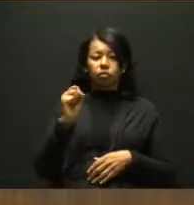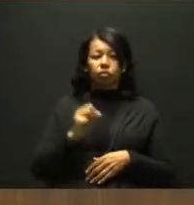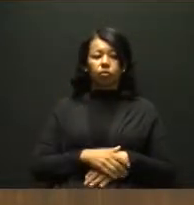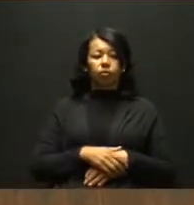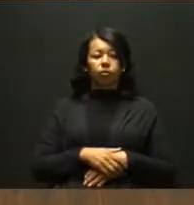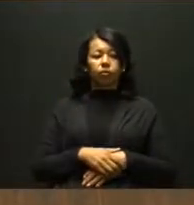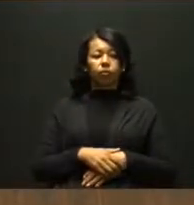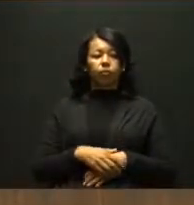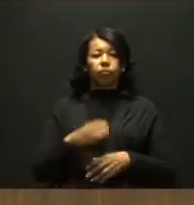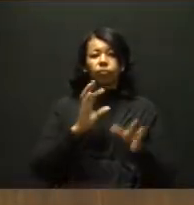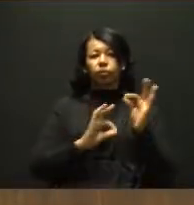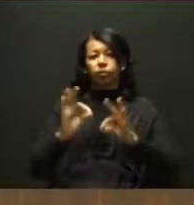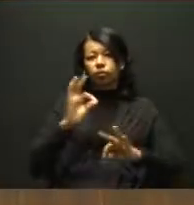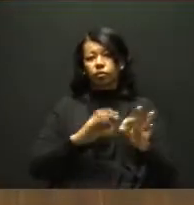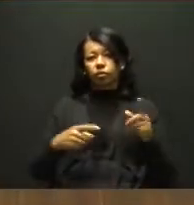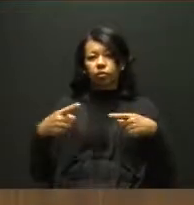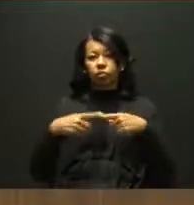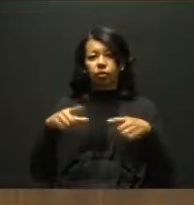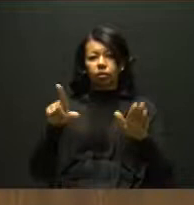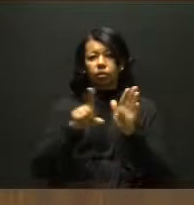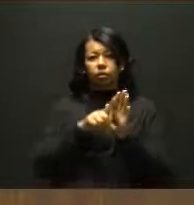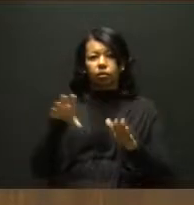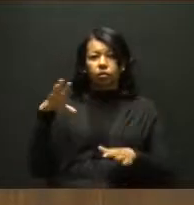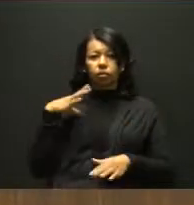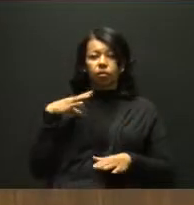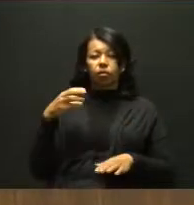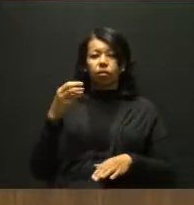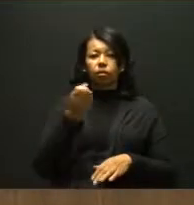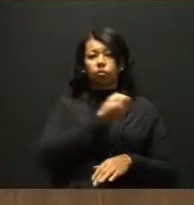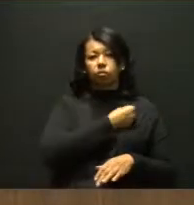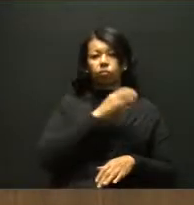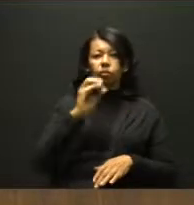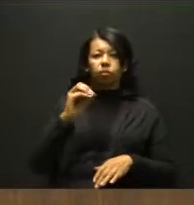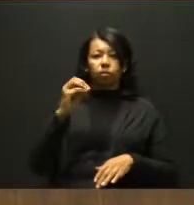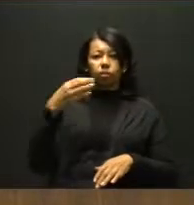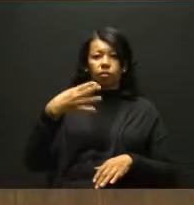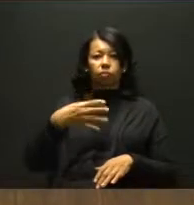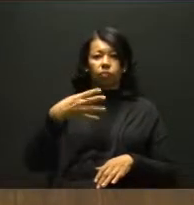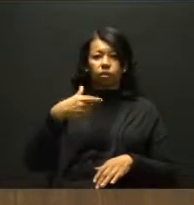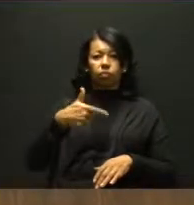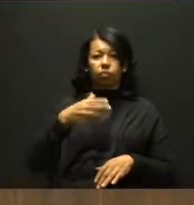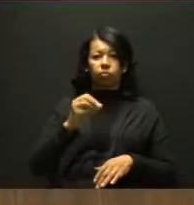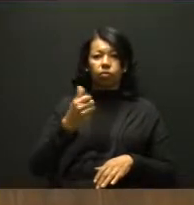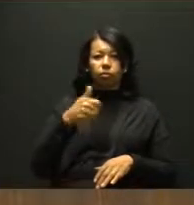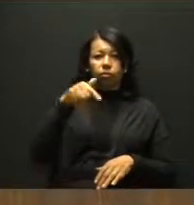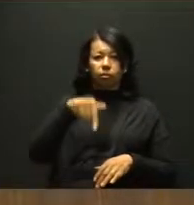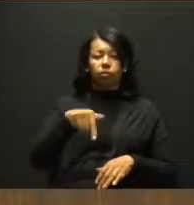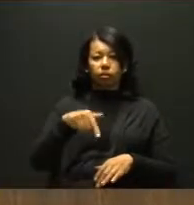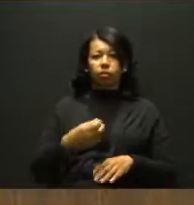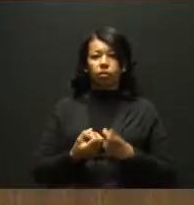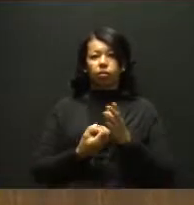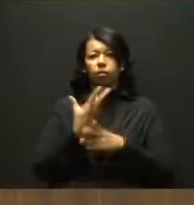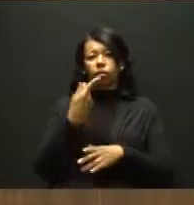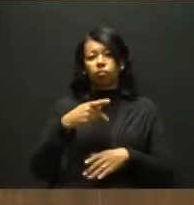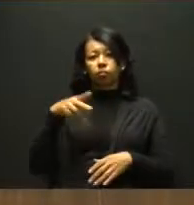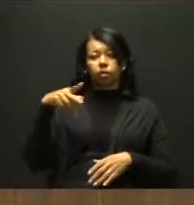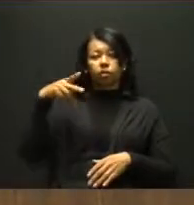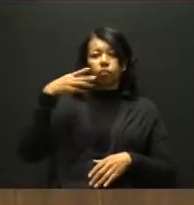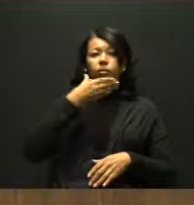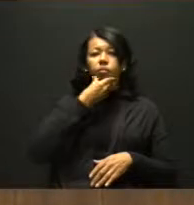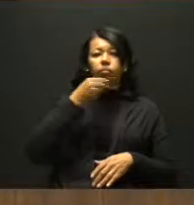projeto de emenda à lei orgânica número 04 2017 autoria prefeito municipal